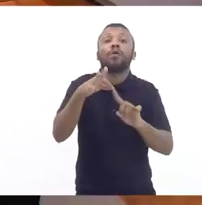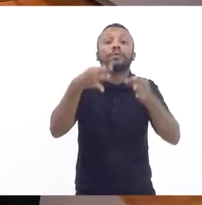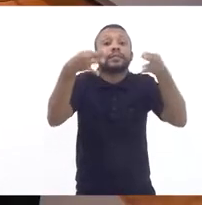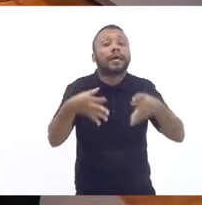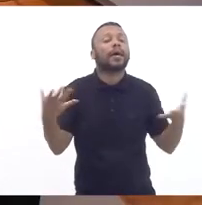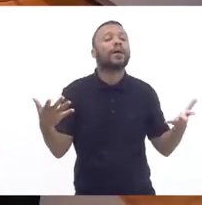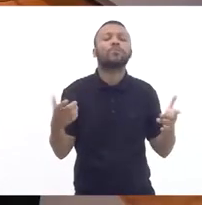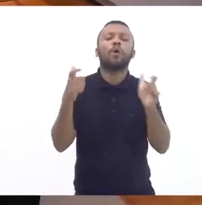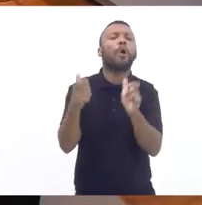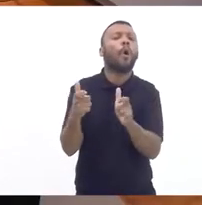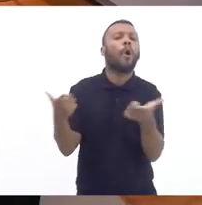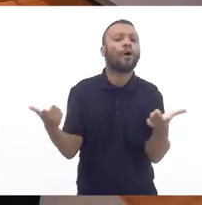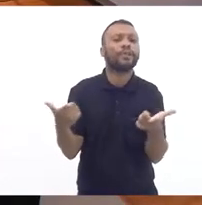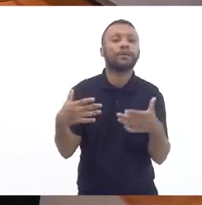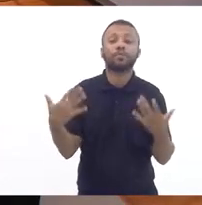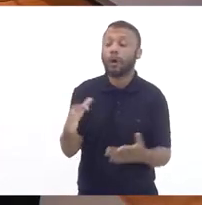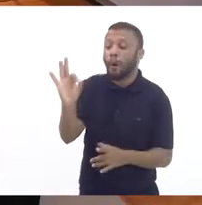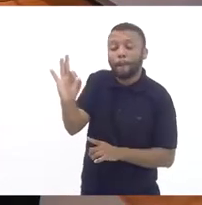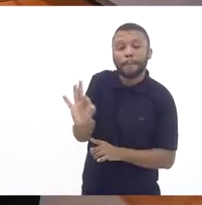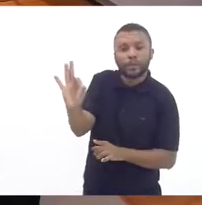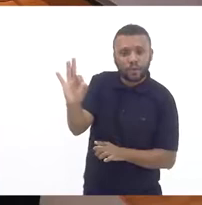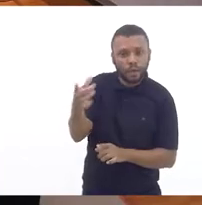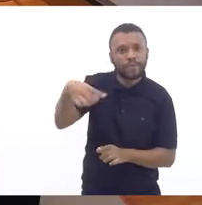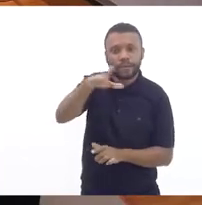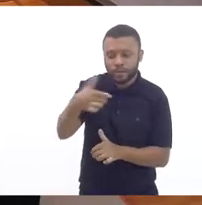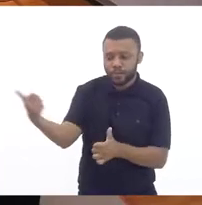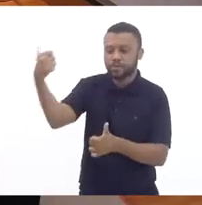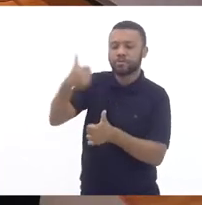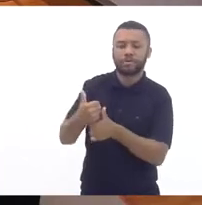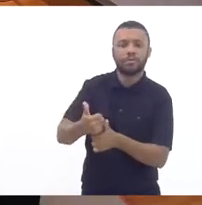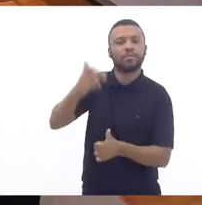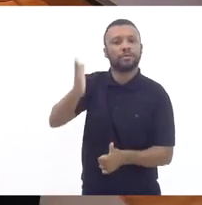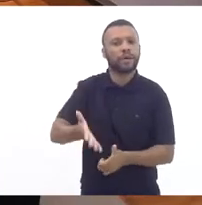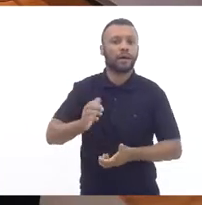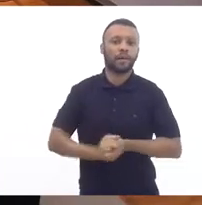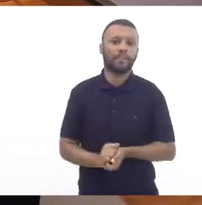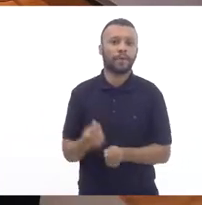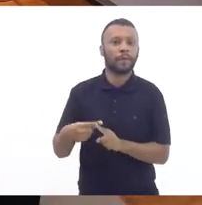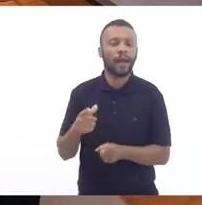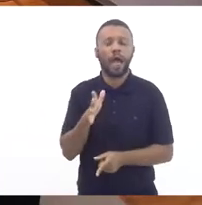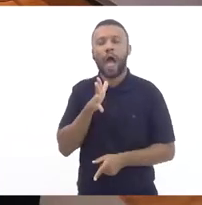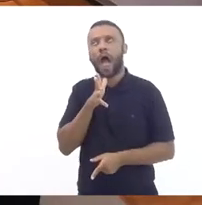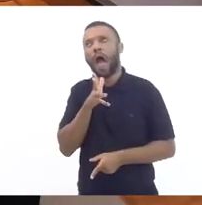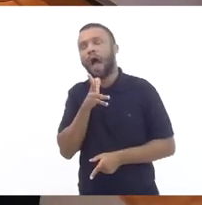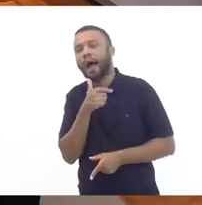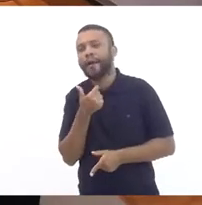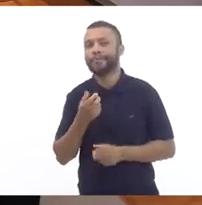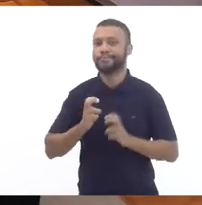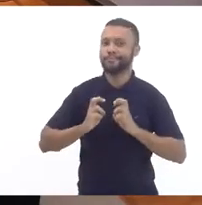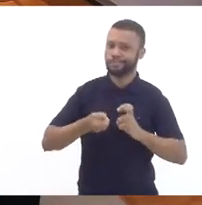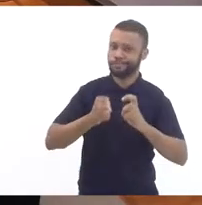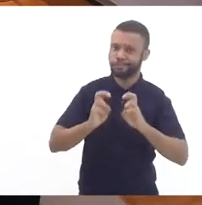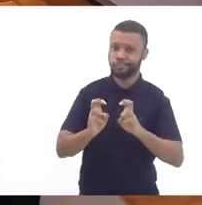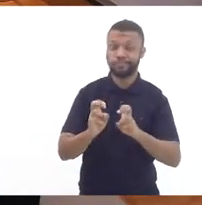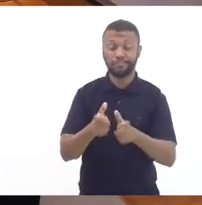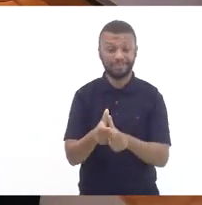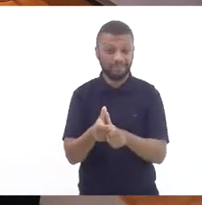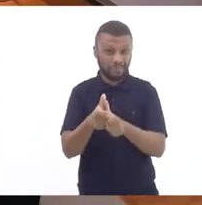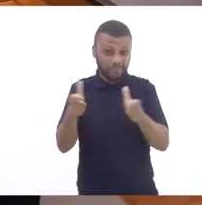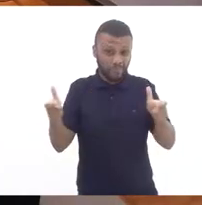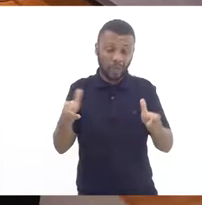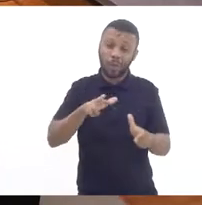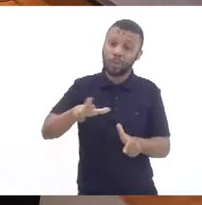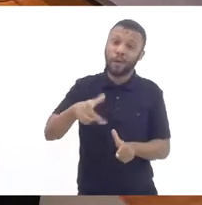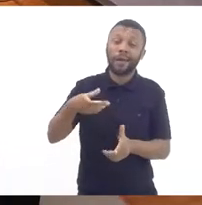que está trocando? E qual o percentual que já foi trocado? Porque a lentidão do trem, muitas vezes acontece, não só pela